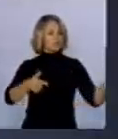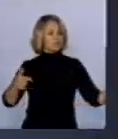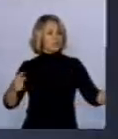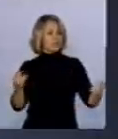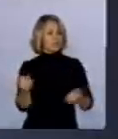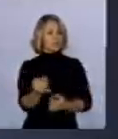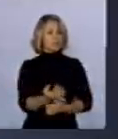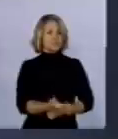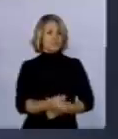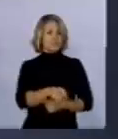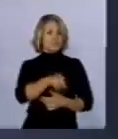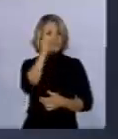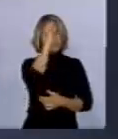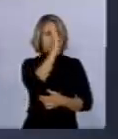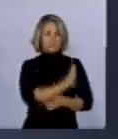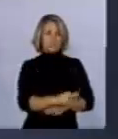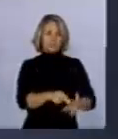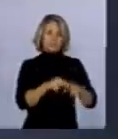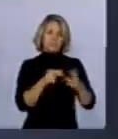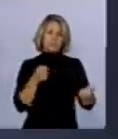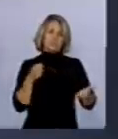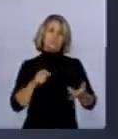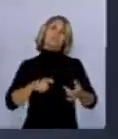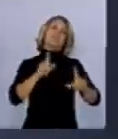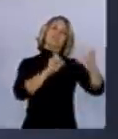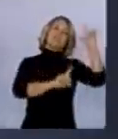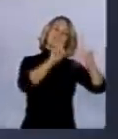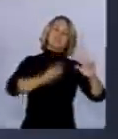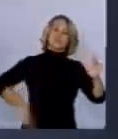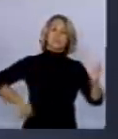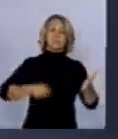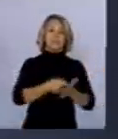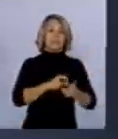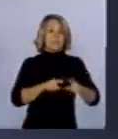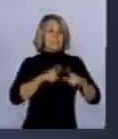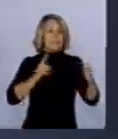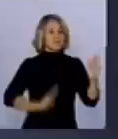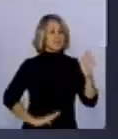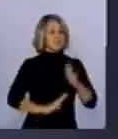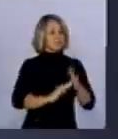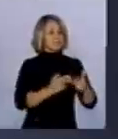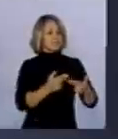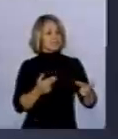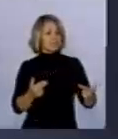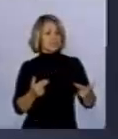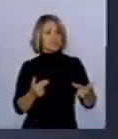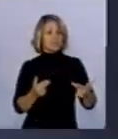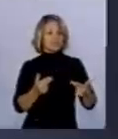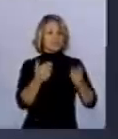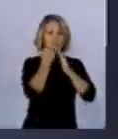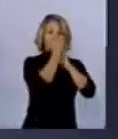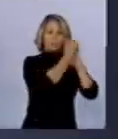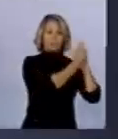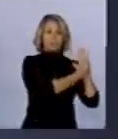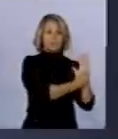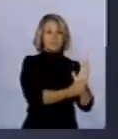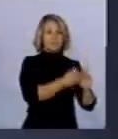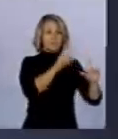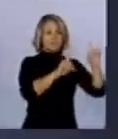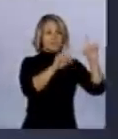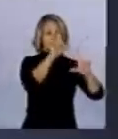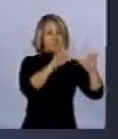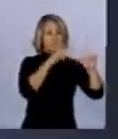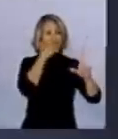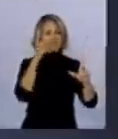brasileira por assinatura entretanto entendemos que a limitação ao consumo das das programadoras gerará uma